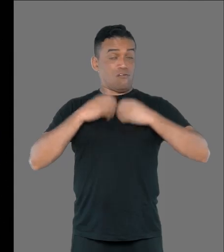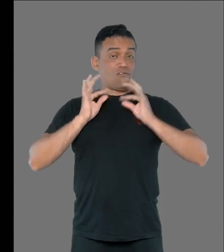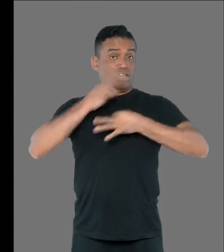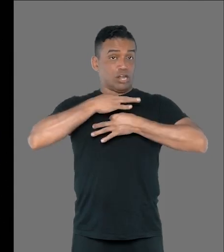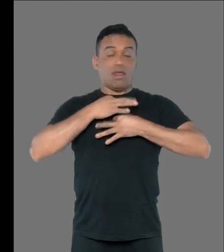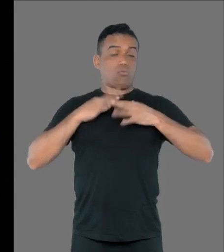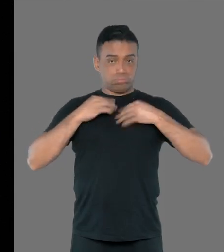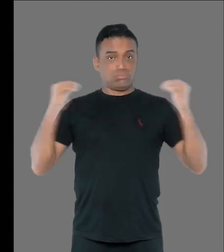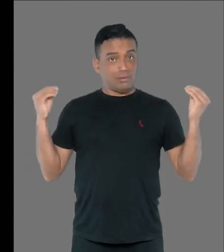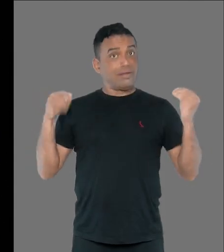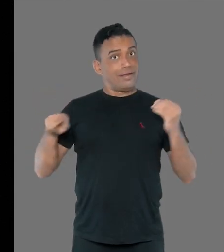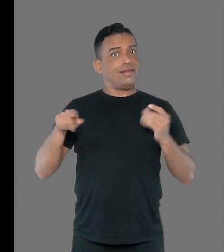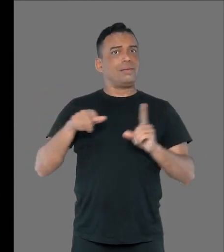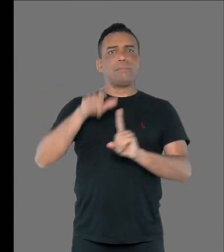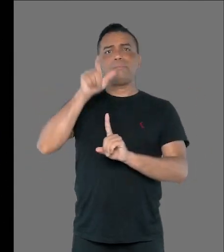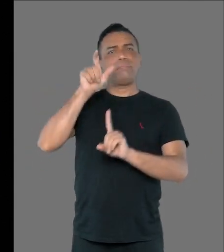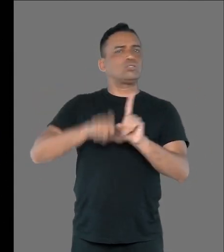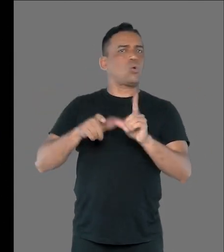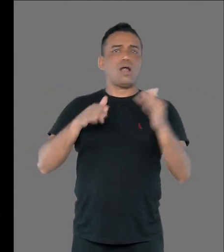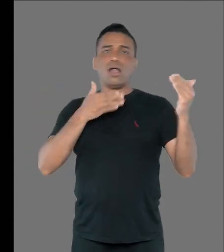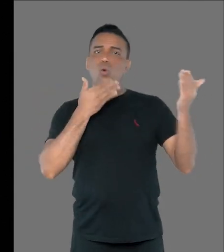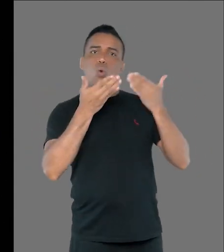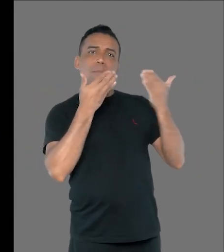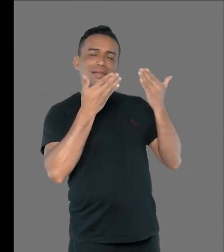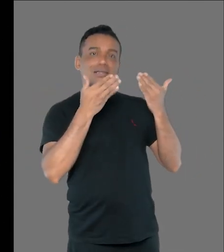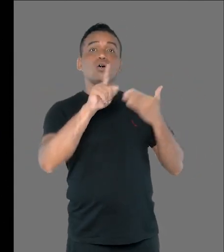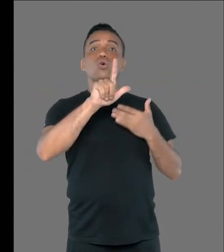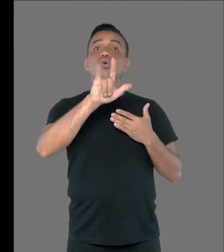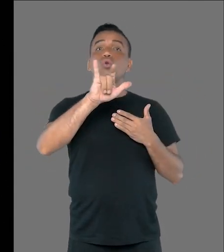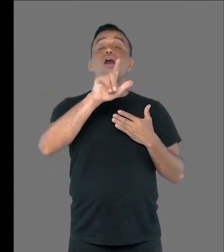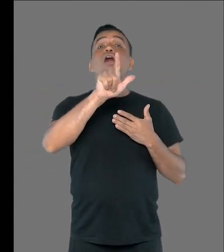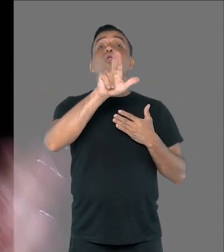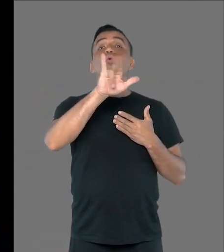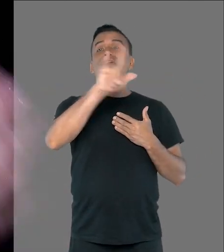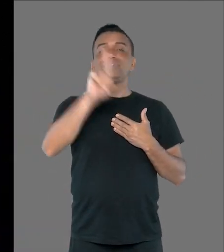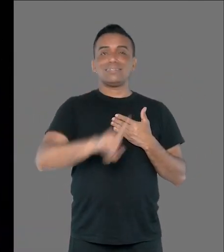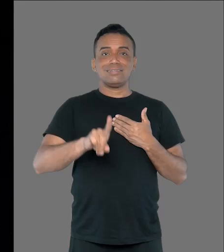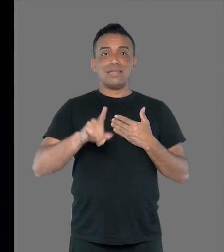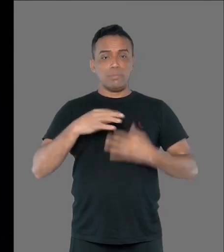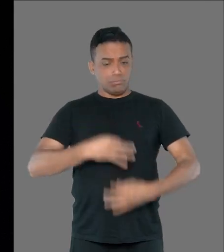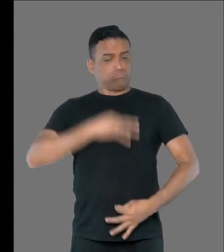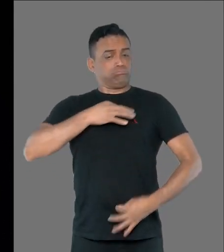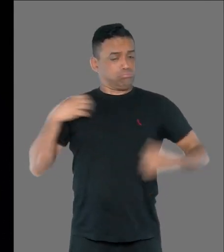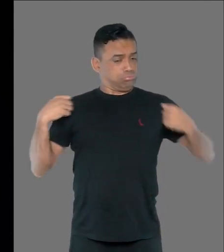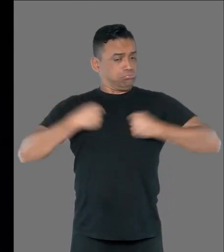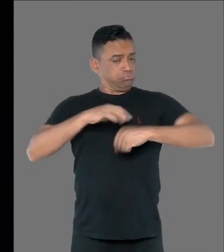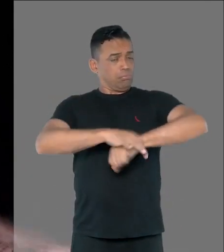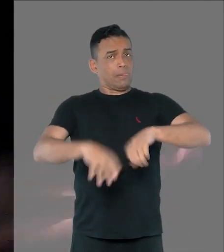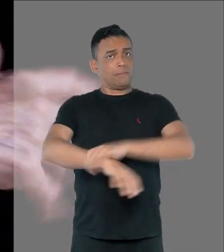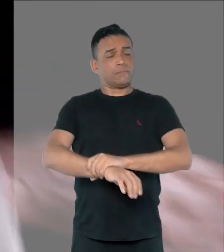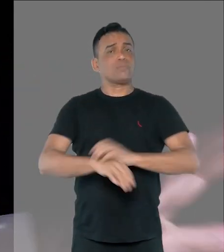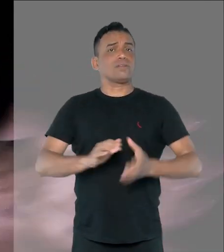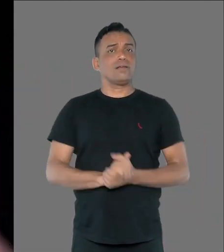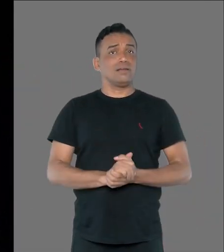fora da caixinha comparada com Luís, que andava sempre de terno, fechado, muito sisudo, e, sobretudo, com Pedro, que é o